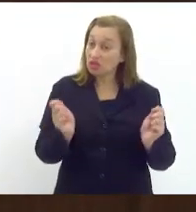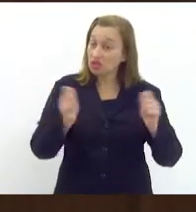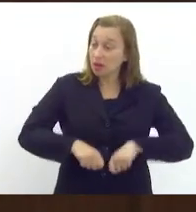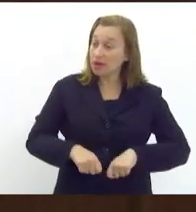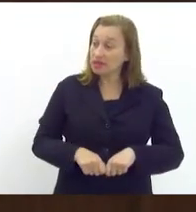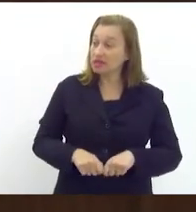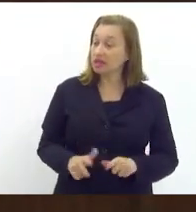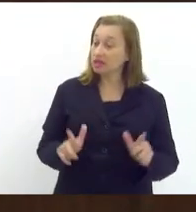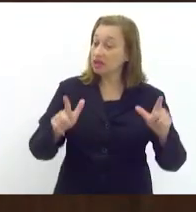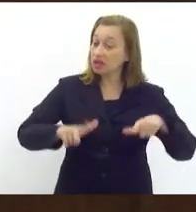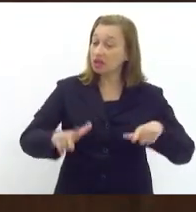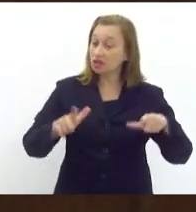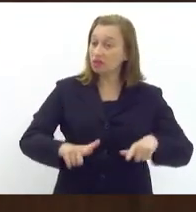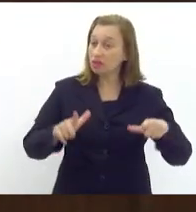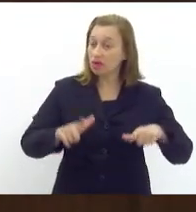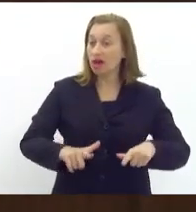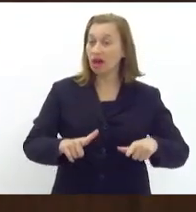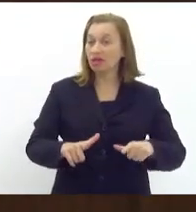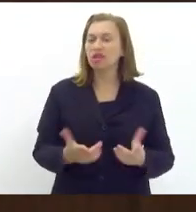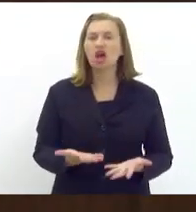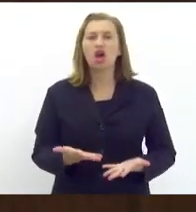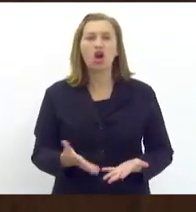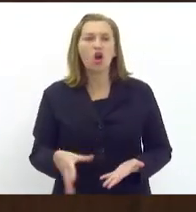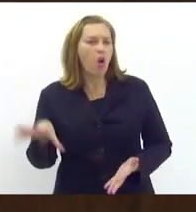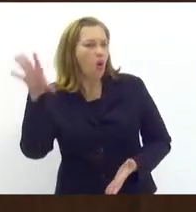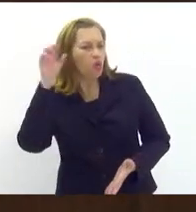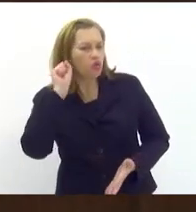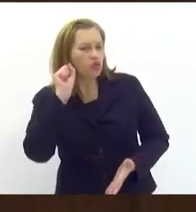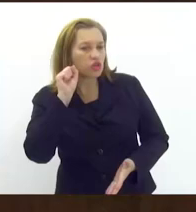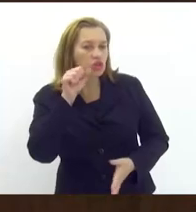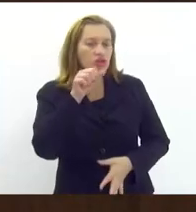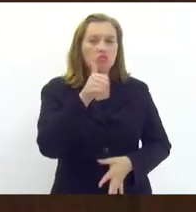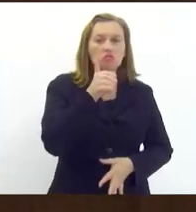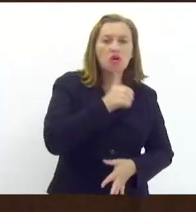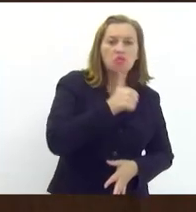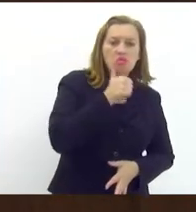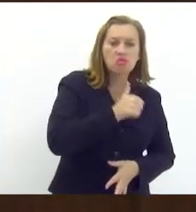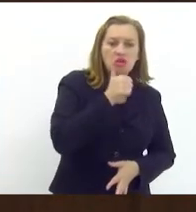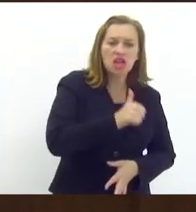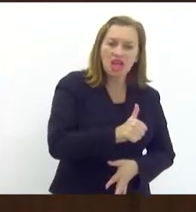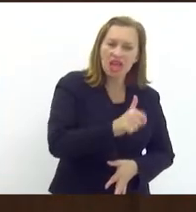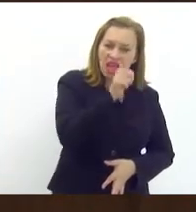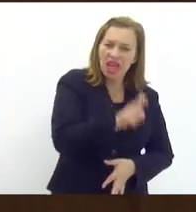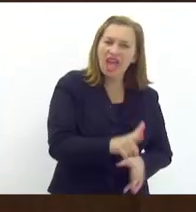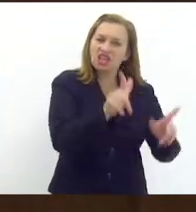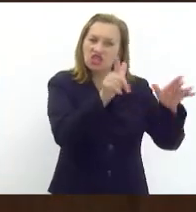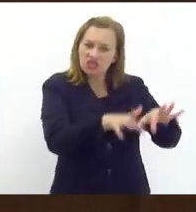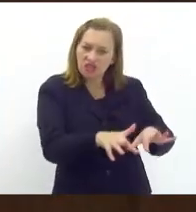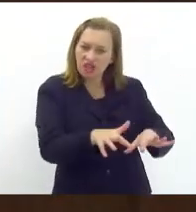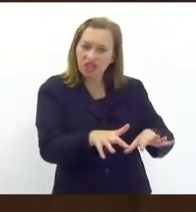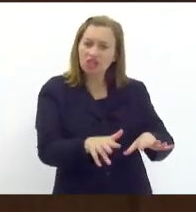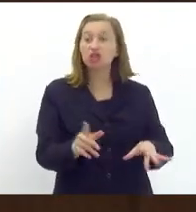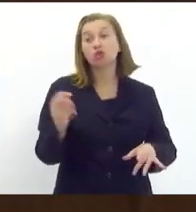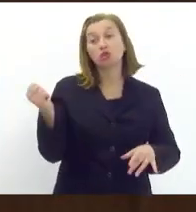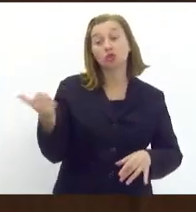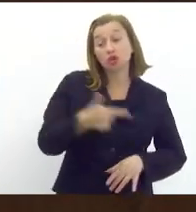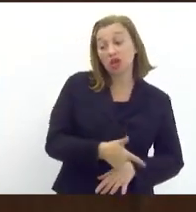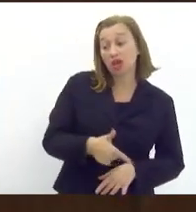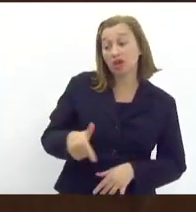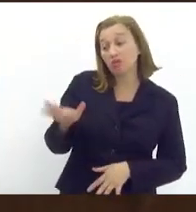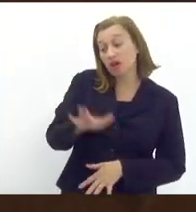mulher vítima de violência é uma coisa tipo dá uma criança vítima de violência muitas vezes de violência